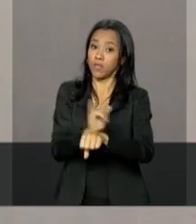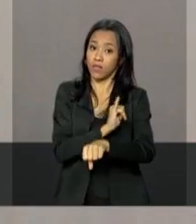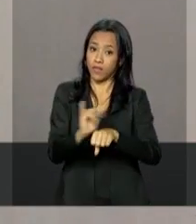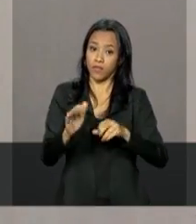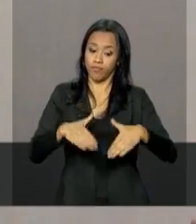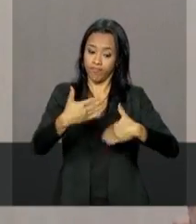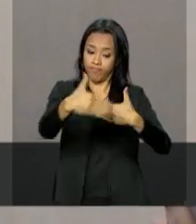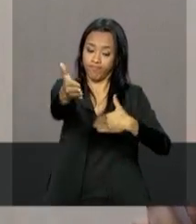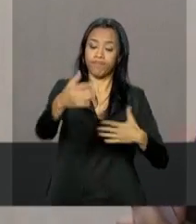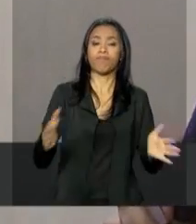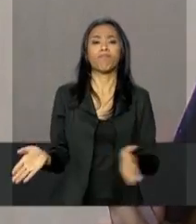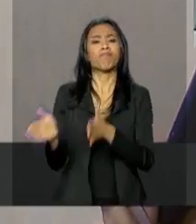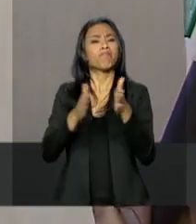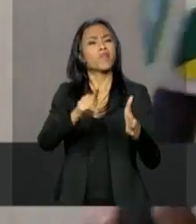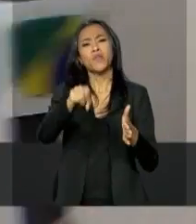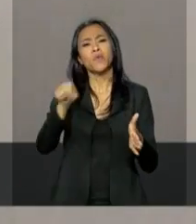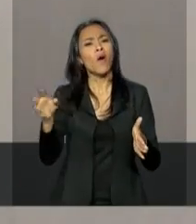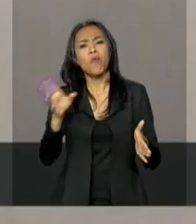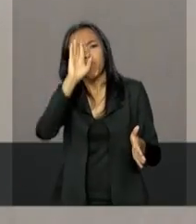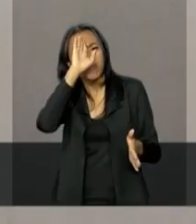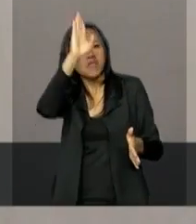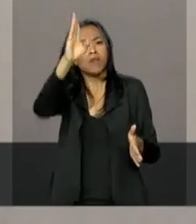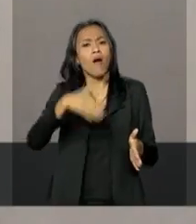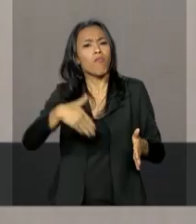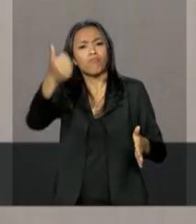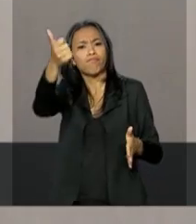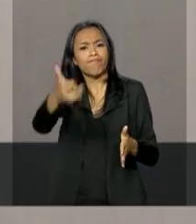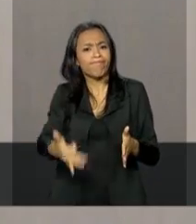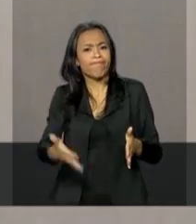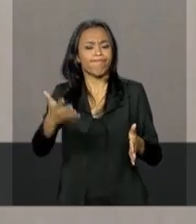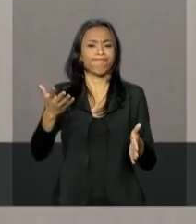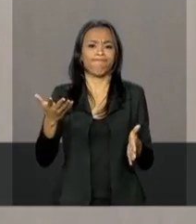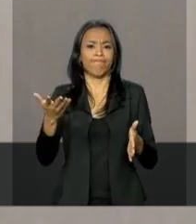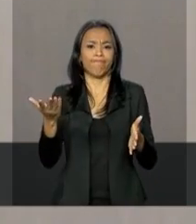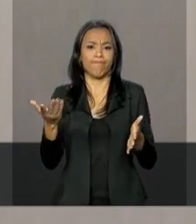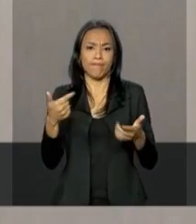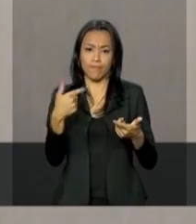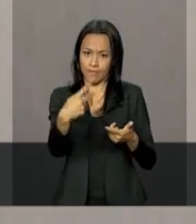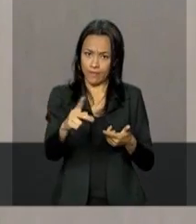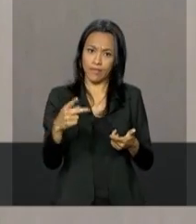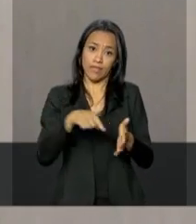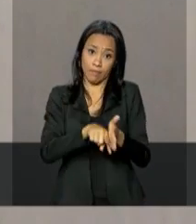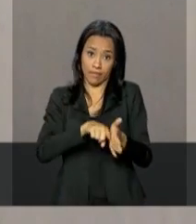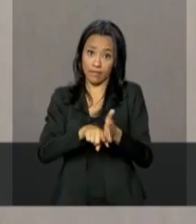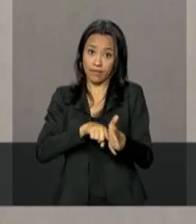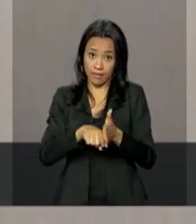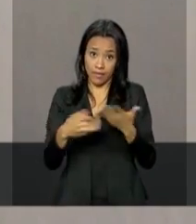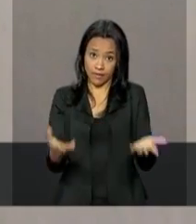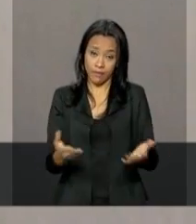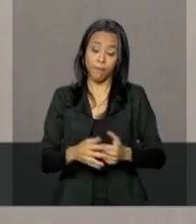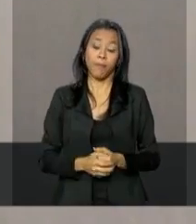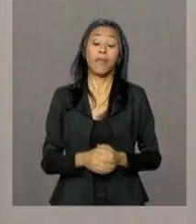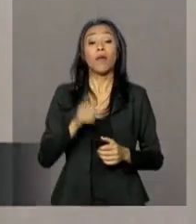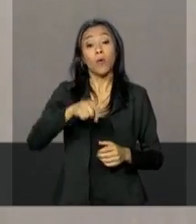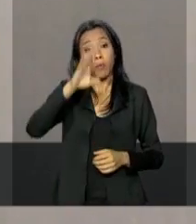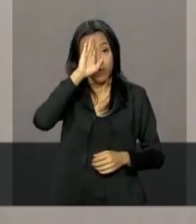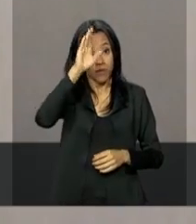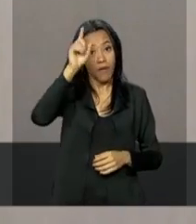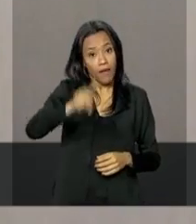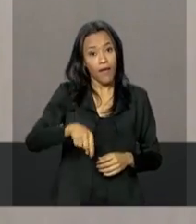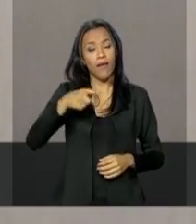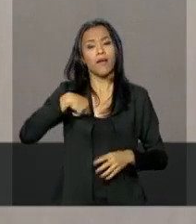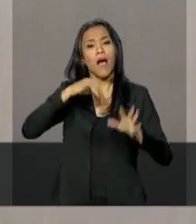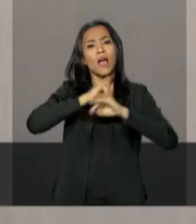destaques desse censo de 2017? Olha, o grande destaque, eu acho, que é uma indicação para que